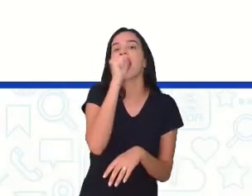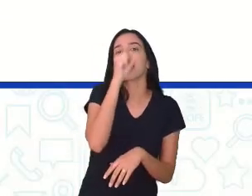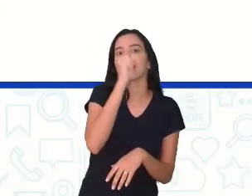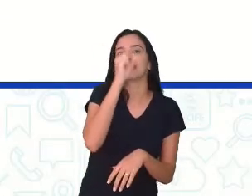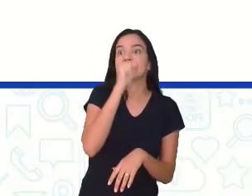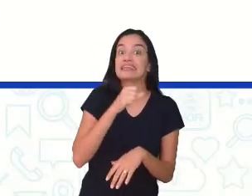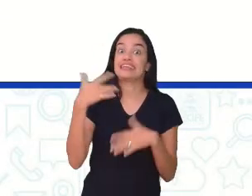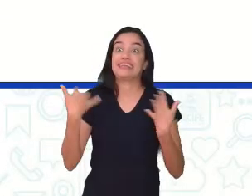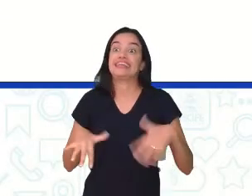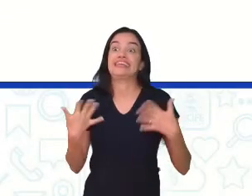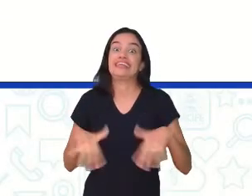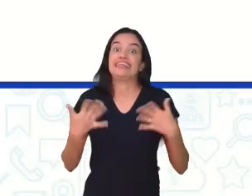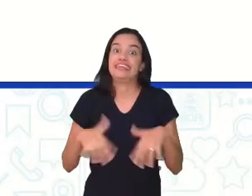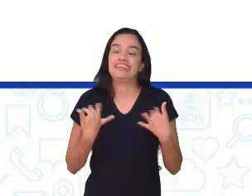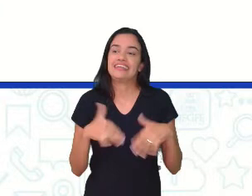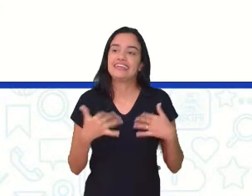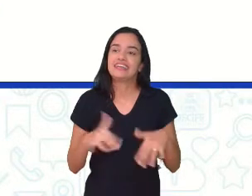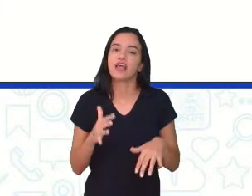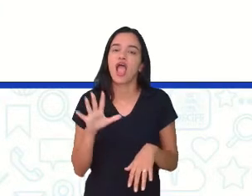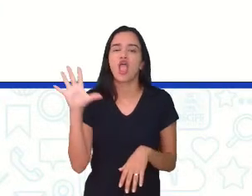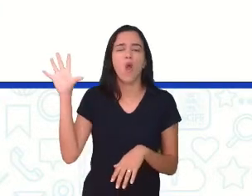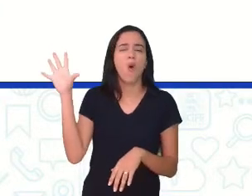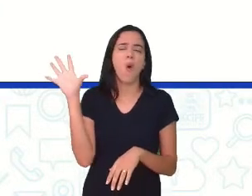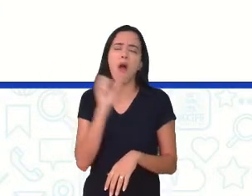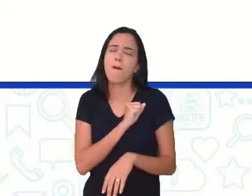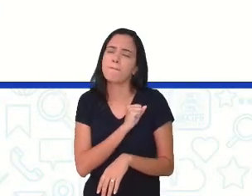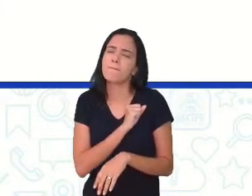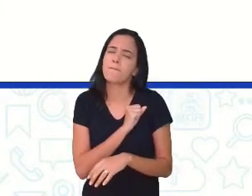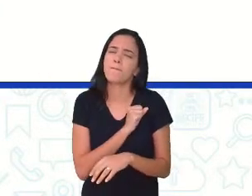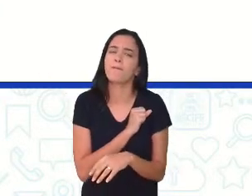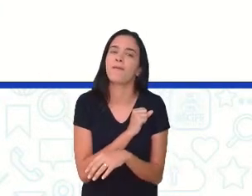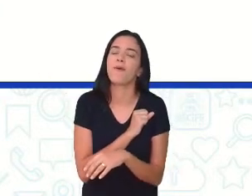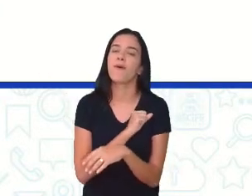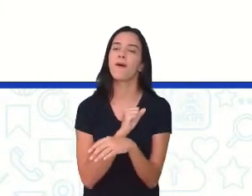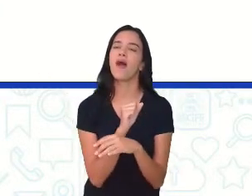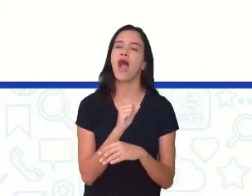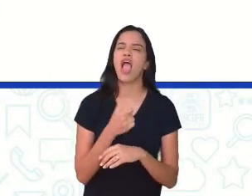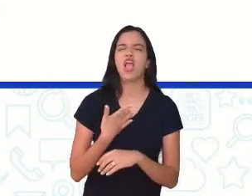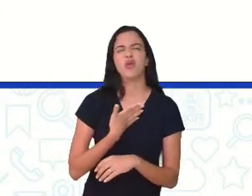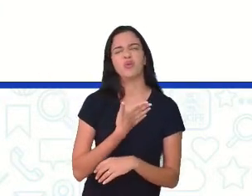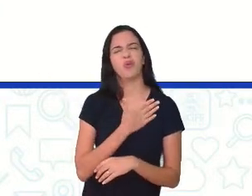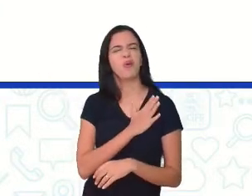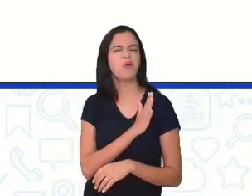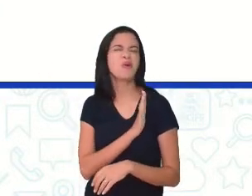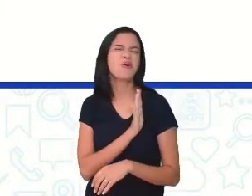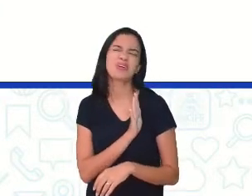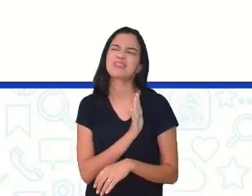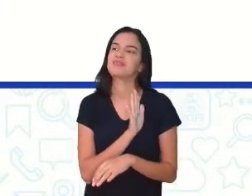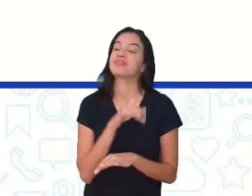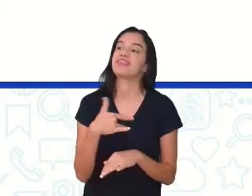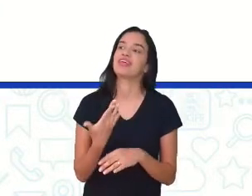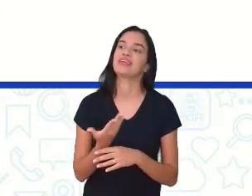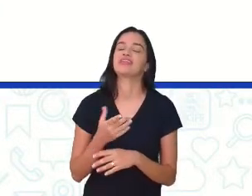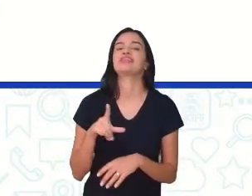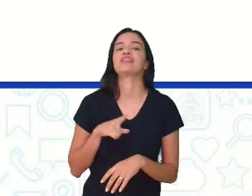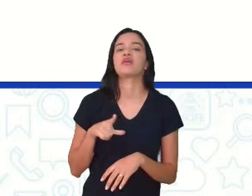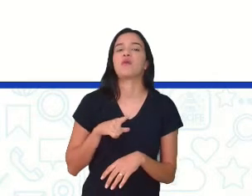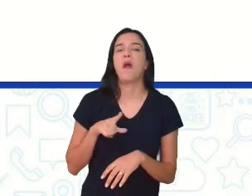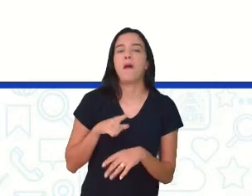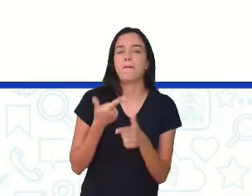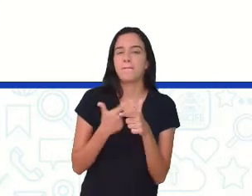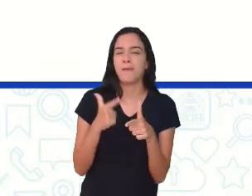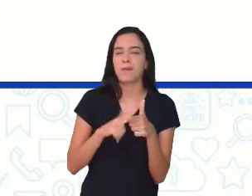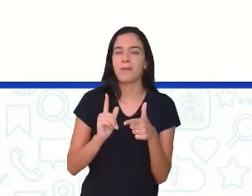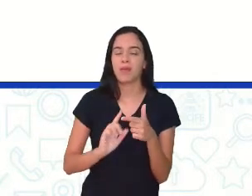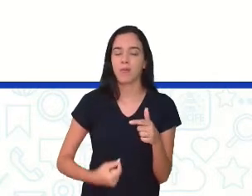Laranja. Eita. Laranja eu amo de paixão. Agora, eu não gosto, eu tenho um problema de gastrite, professora,